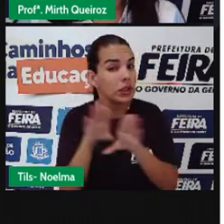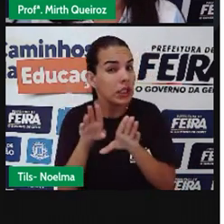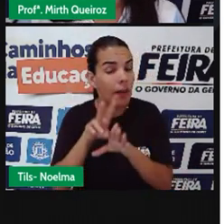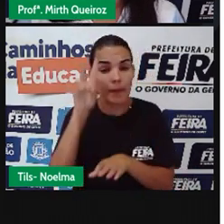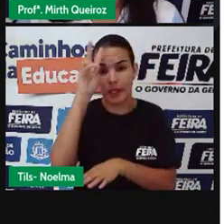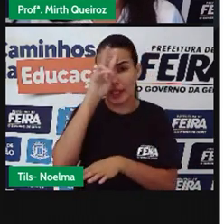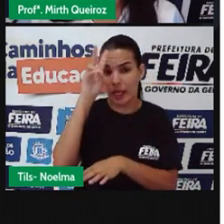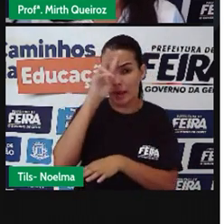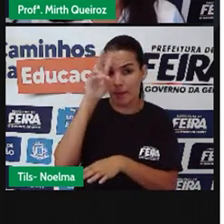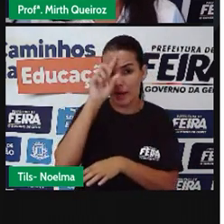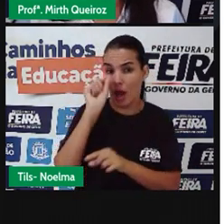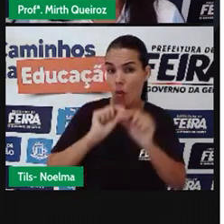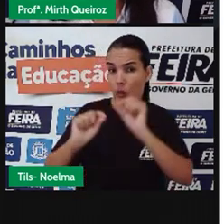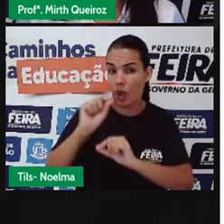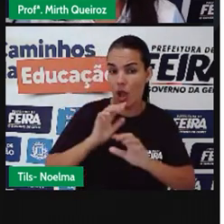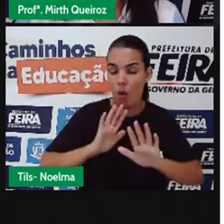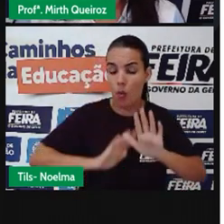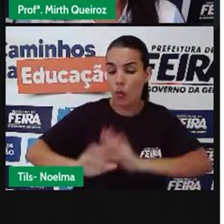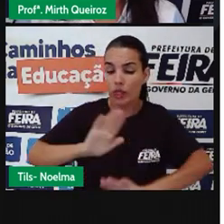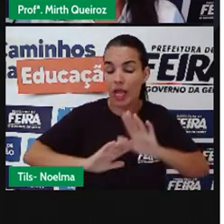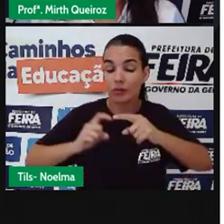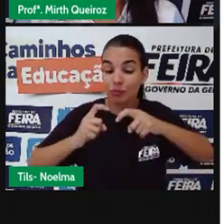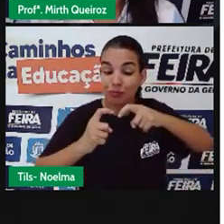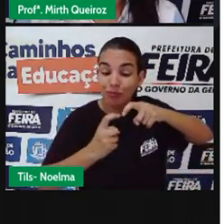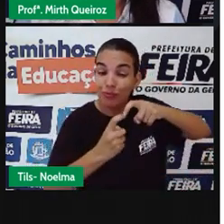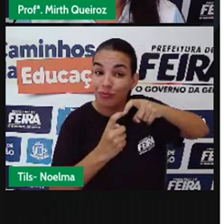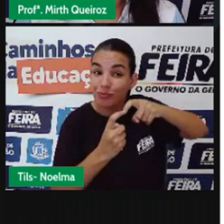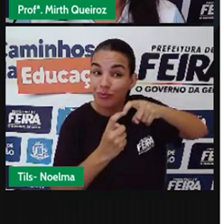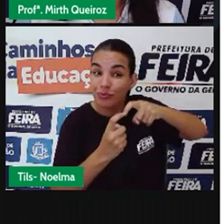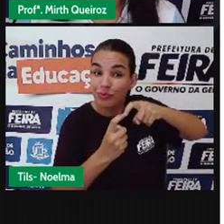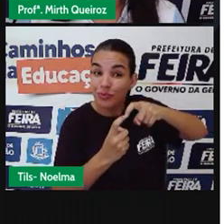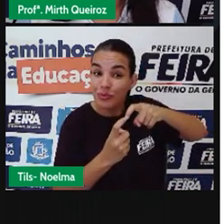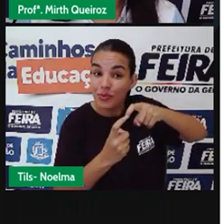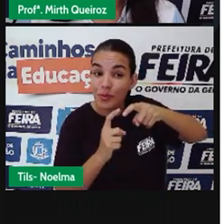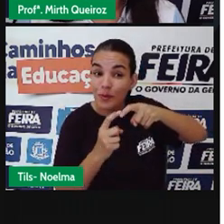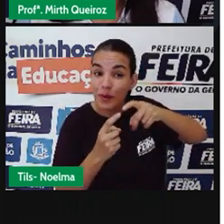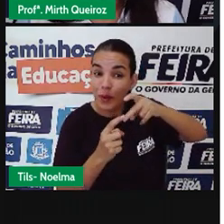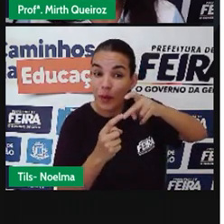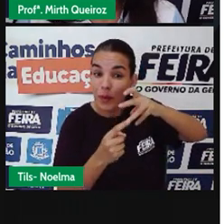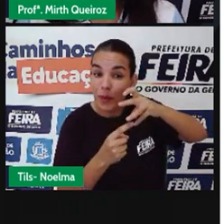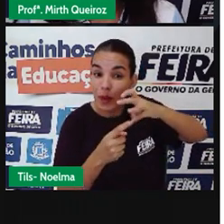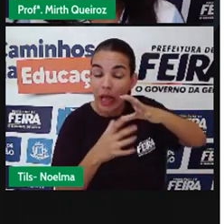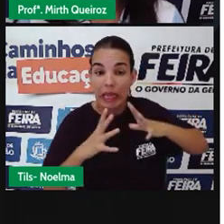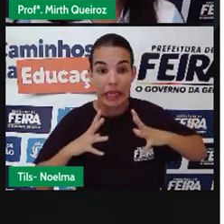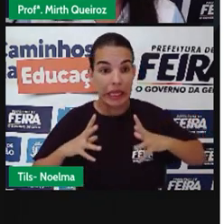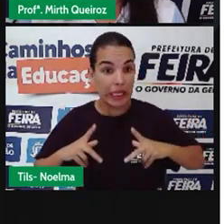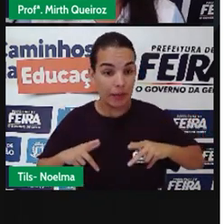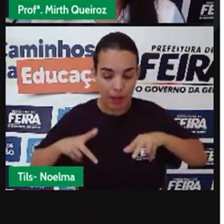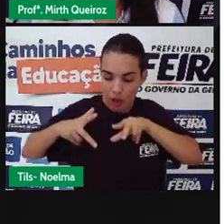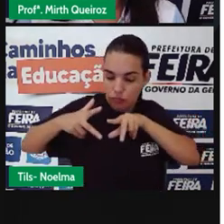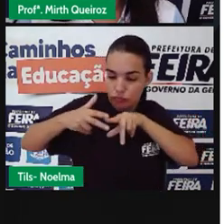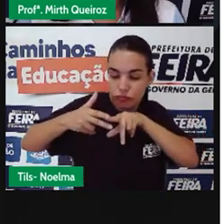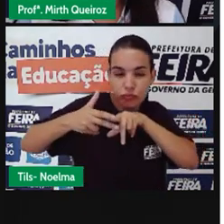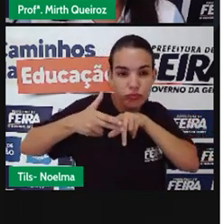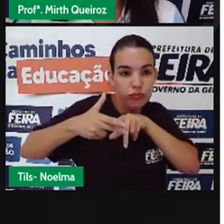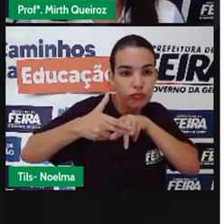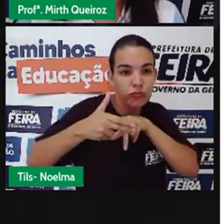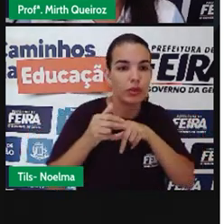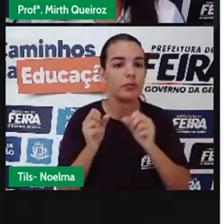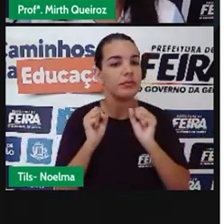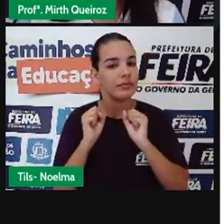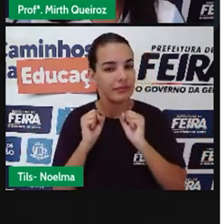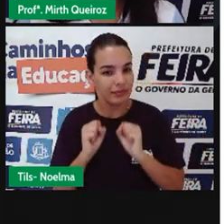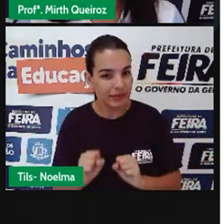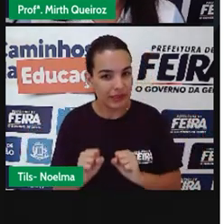importante ligação e sobre o cuidado de manter as unhas devidamente limpas e aparadas